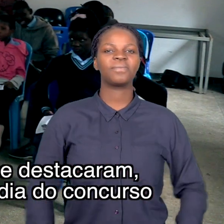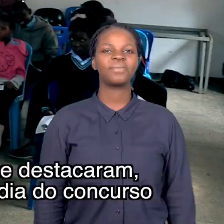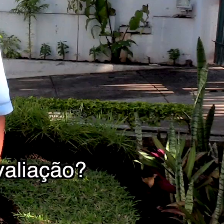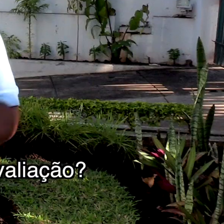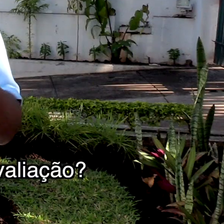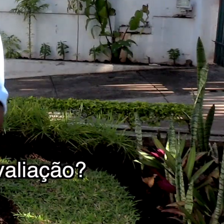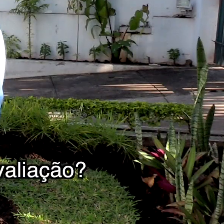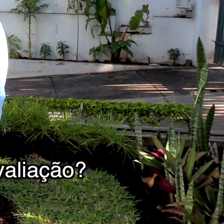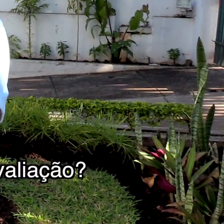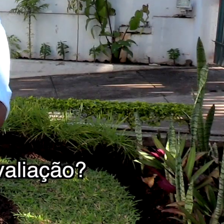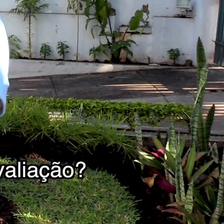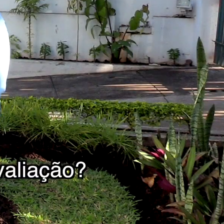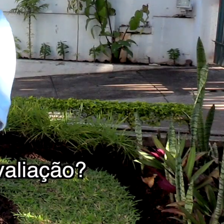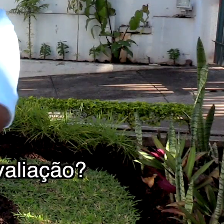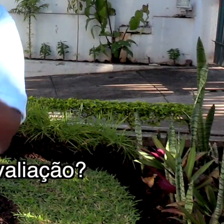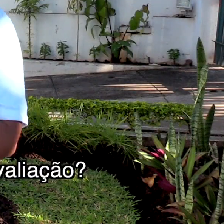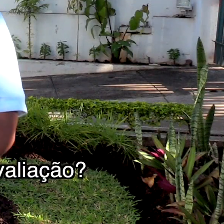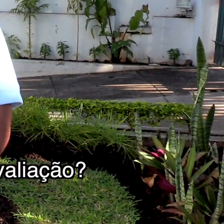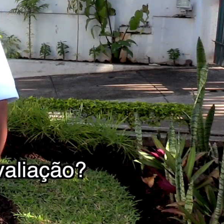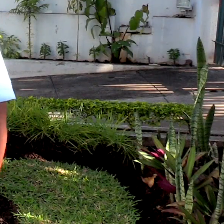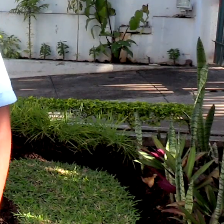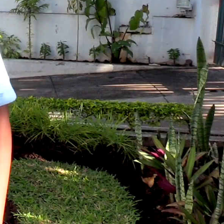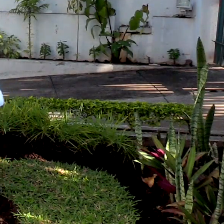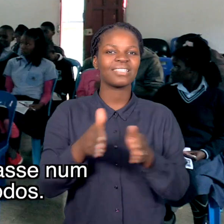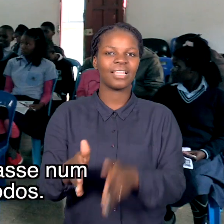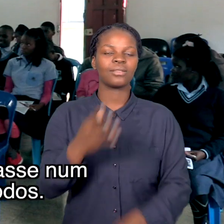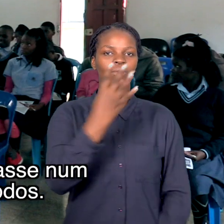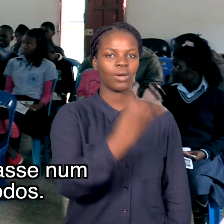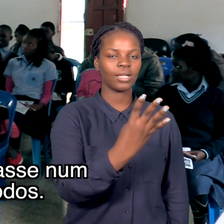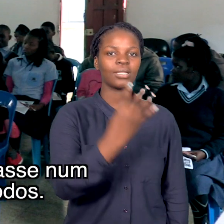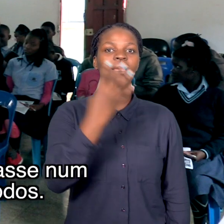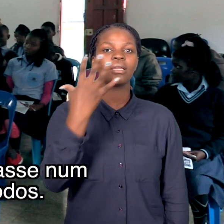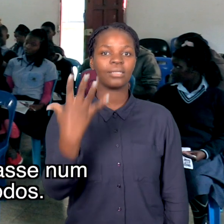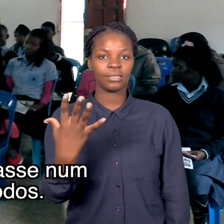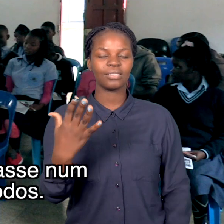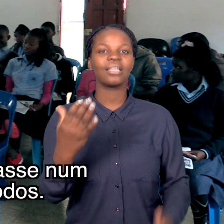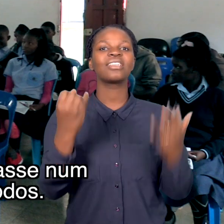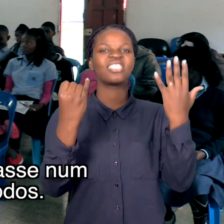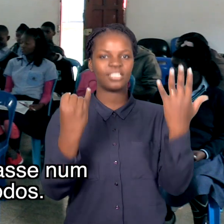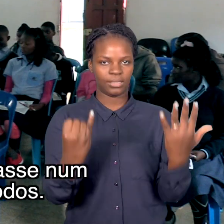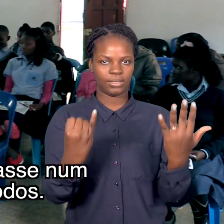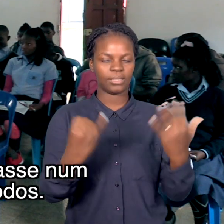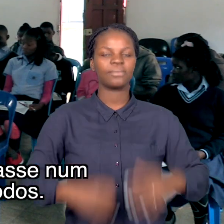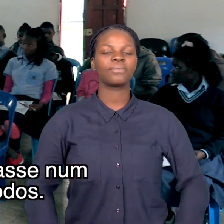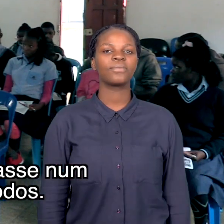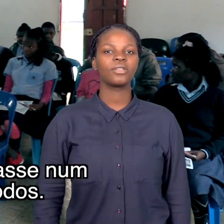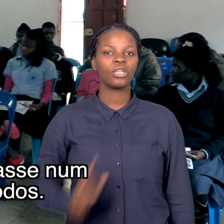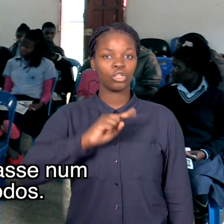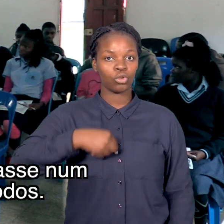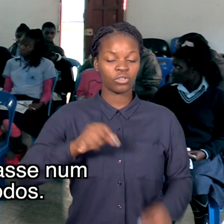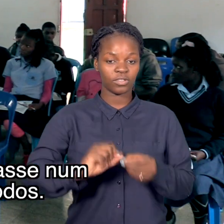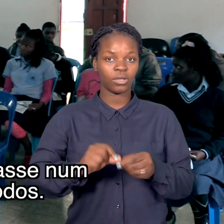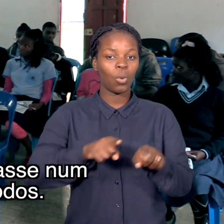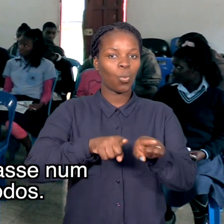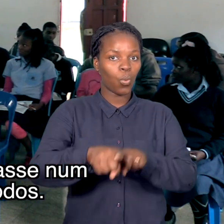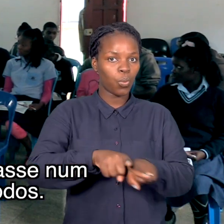concurso. E quais foram os critérios de avaliação? Bom, o critério de avaliação aqui por classe. É um sistema de todos